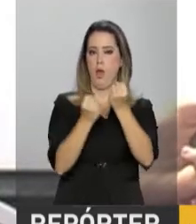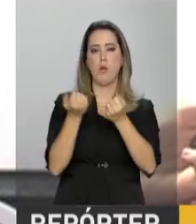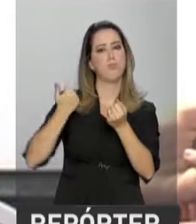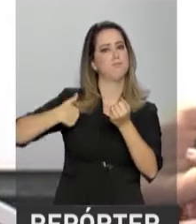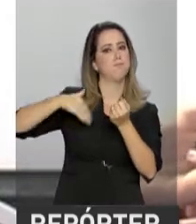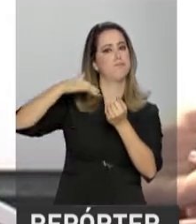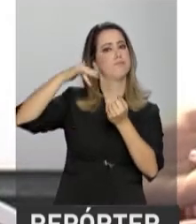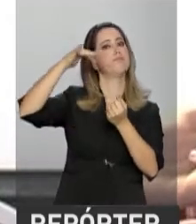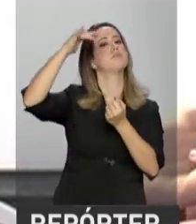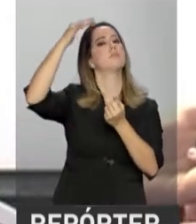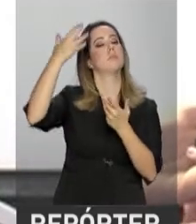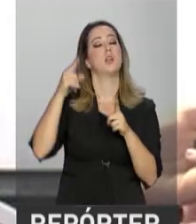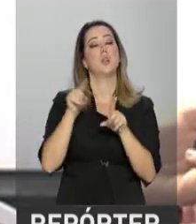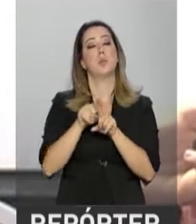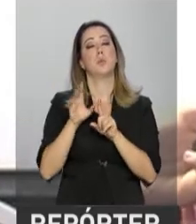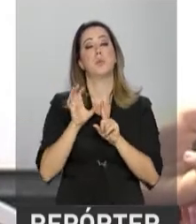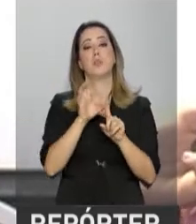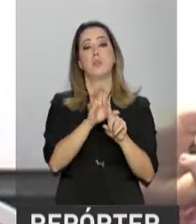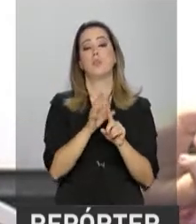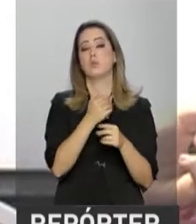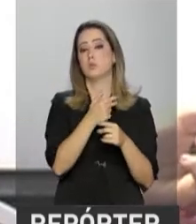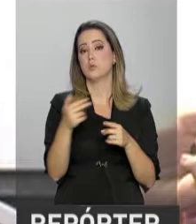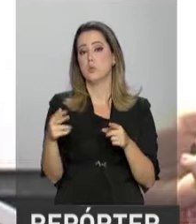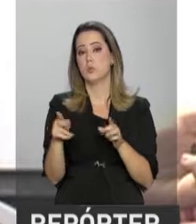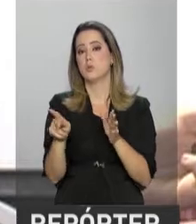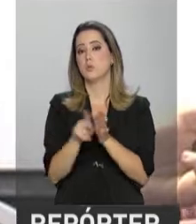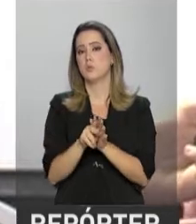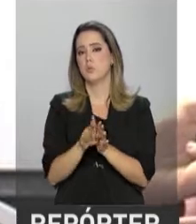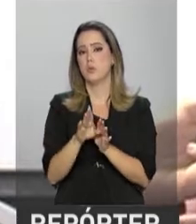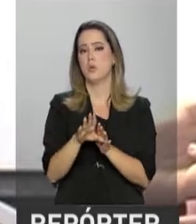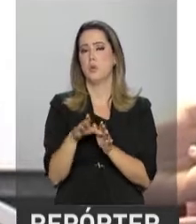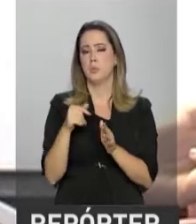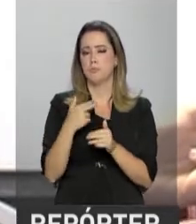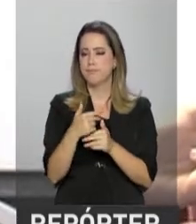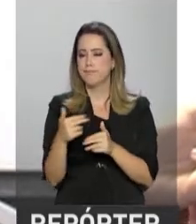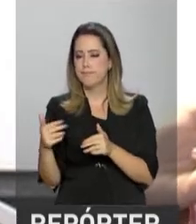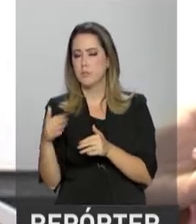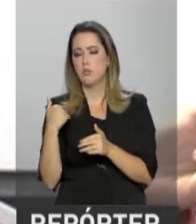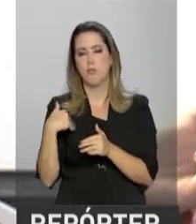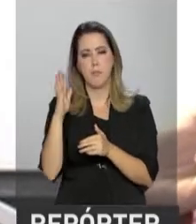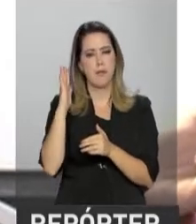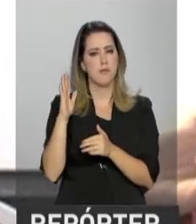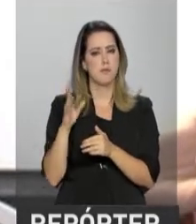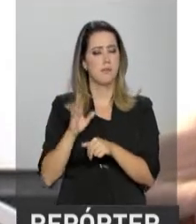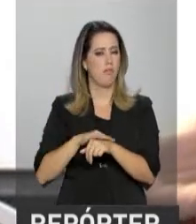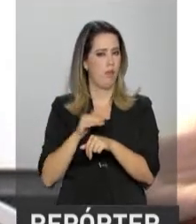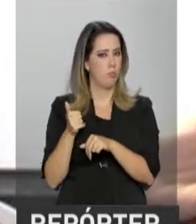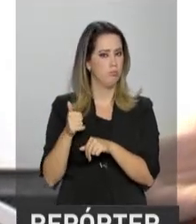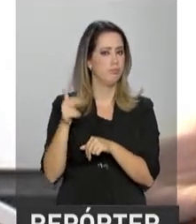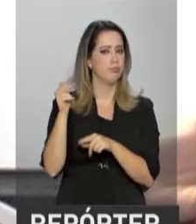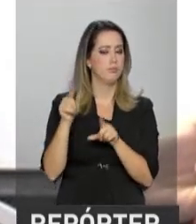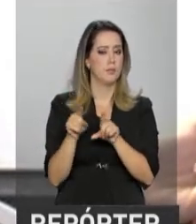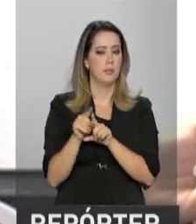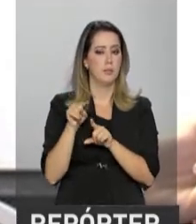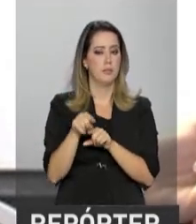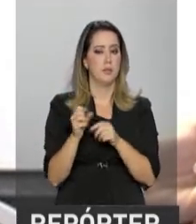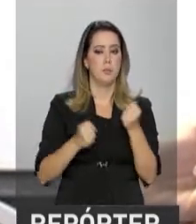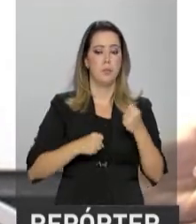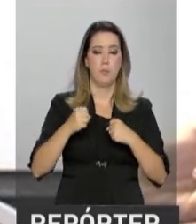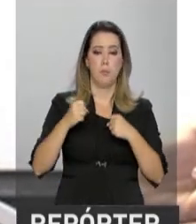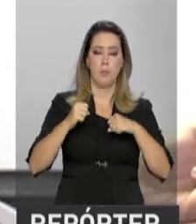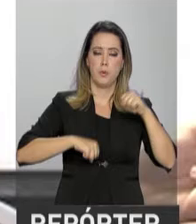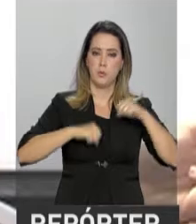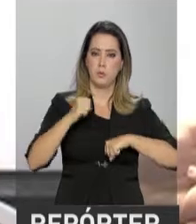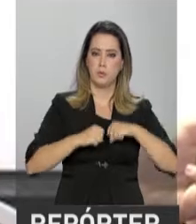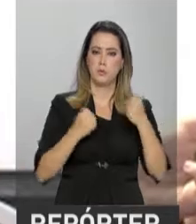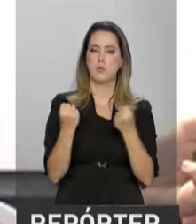reflexo importante sobre a produção de bens de consumo duráveis e bens de capital em função da maior produção dos automóveis em